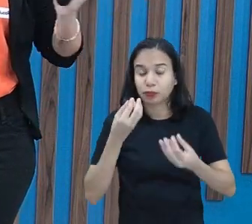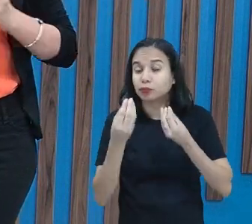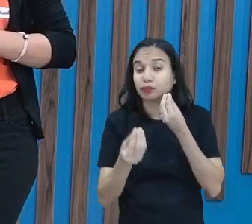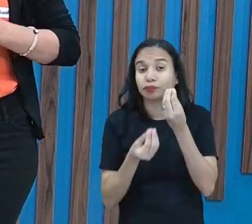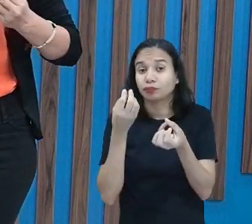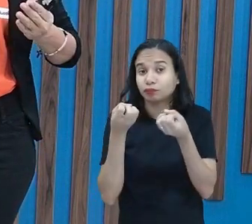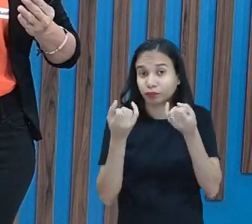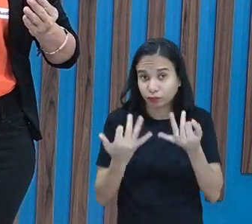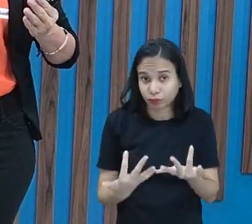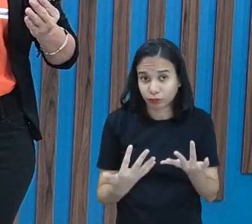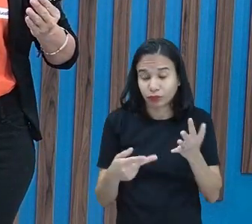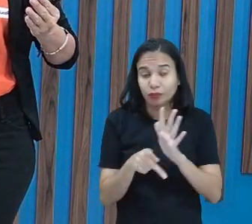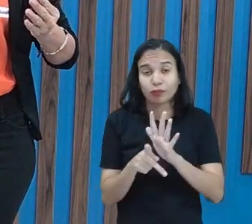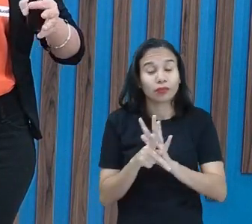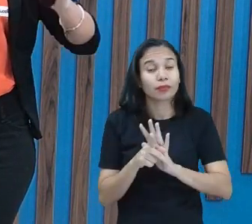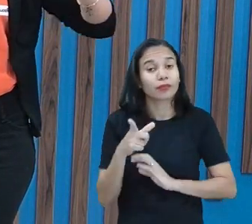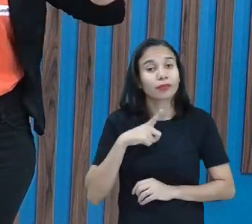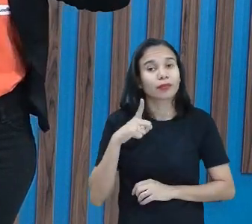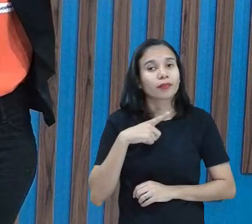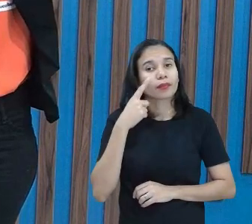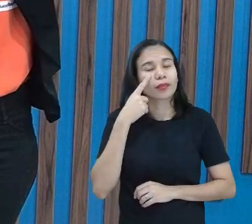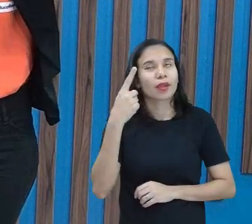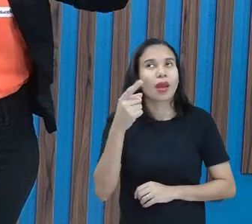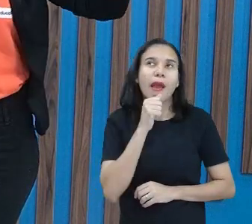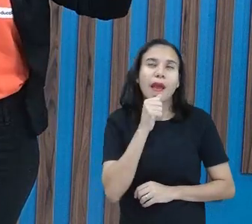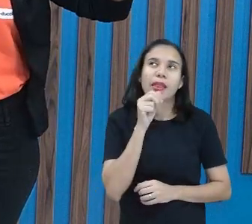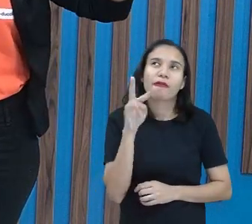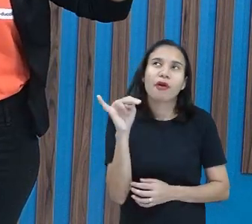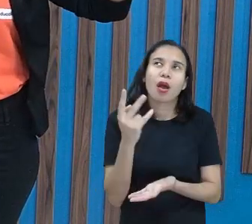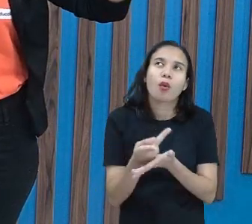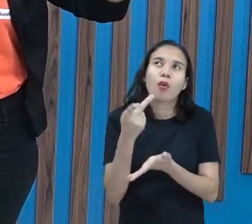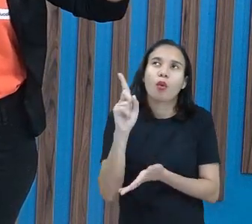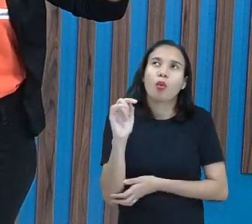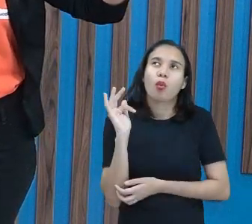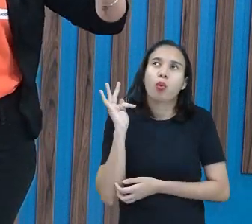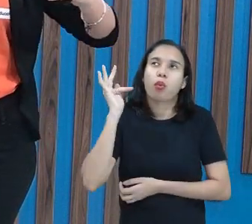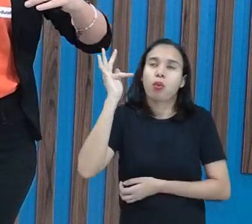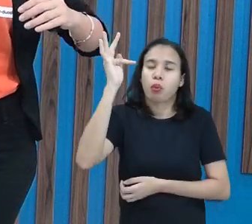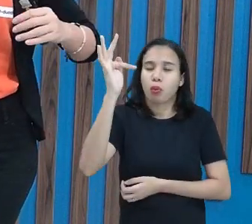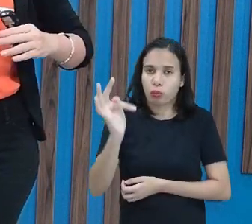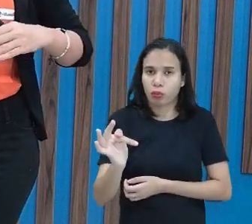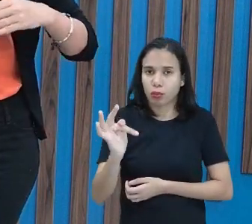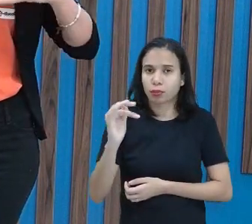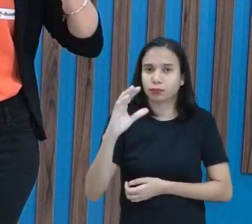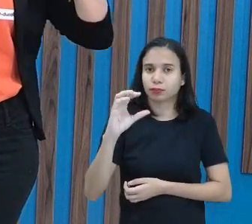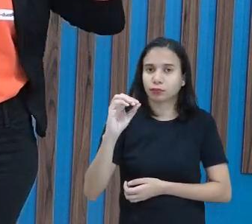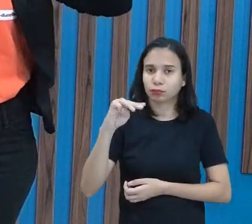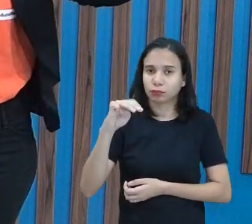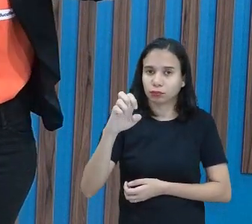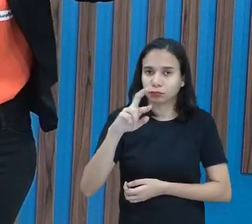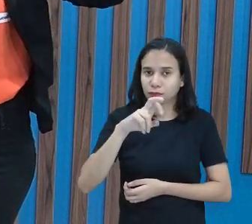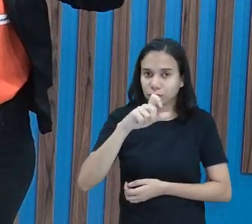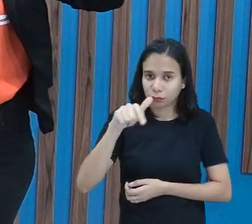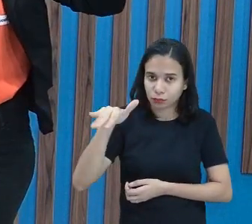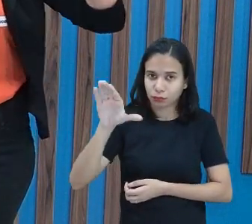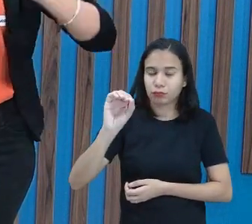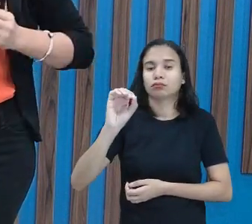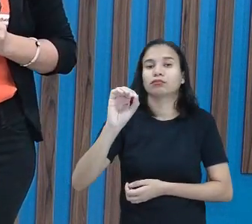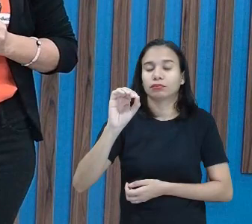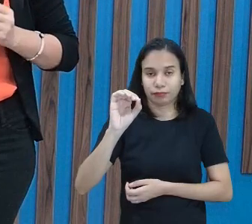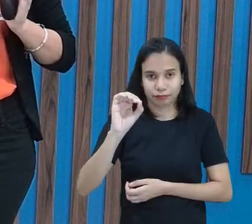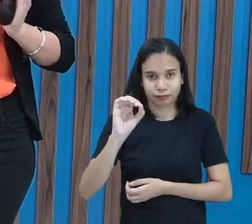falo? Comeram ou comerão? Alguma coisa que ainda vai acontecer semana que vem. Eles